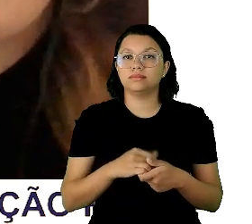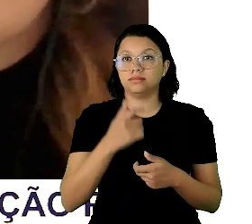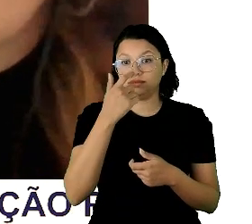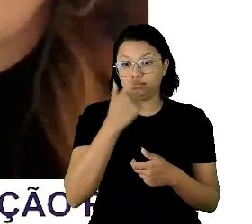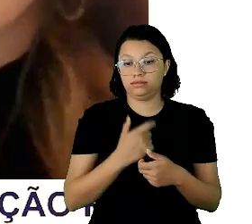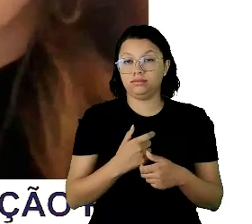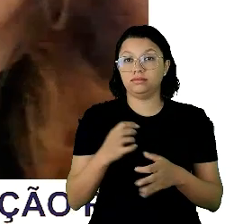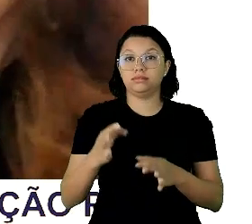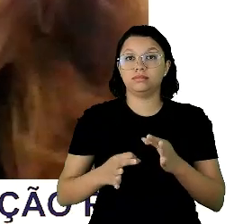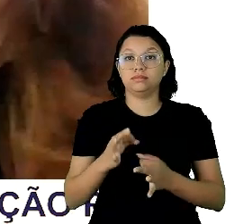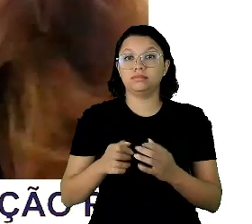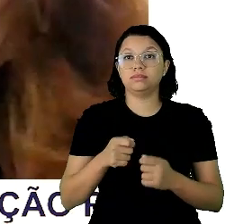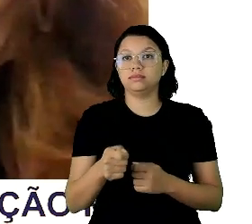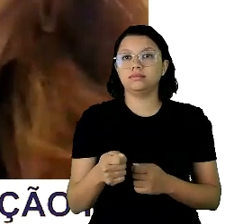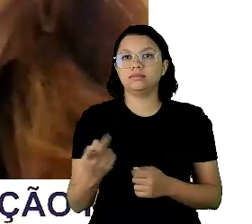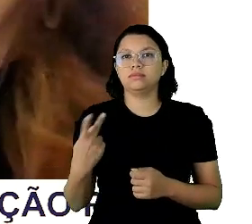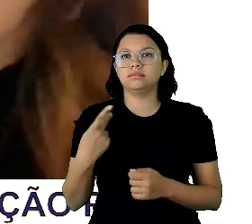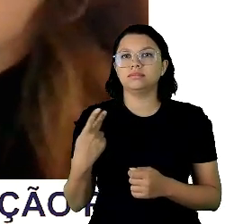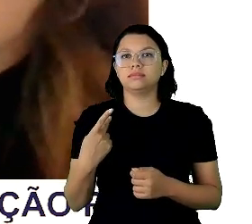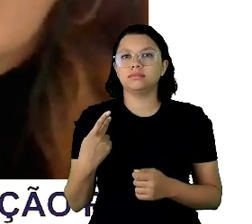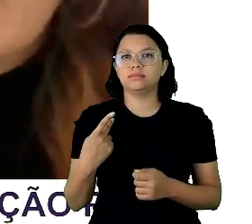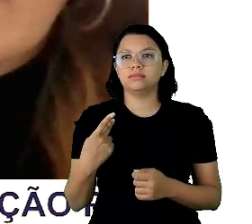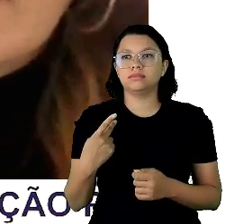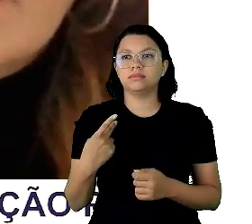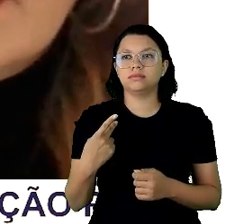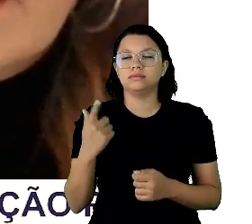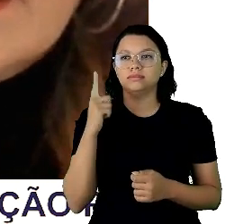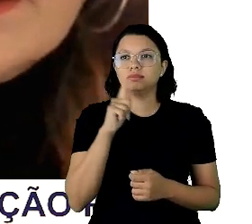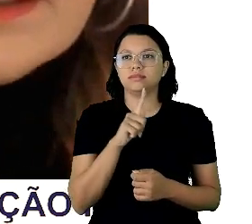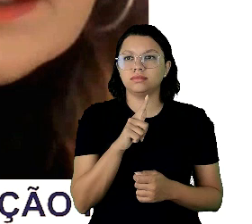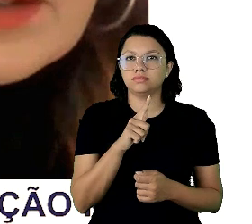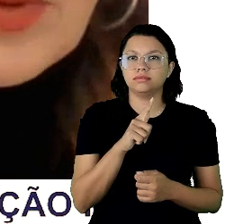gente consegue entender